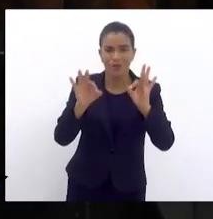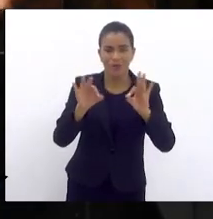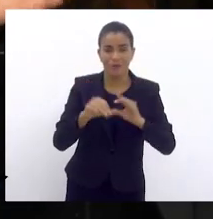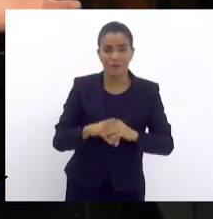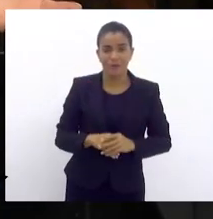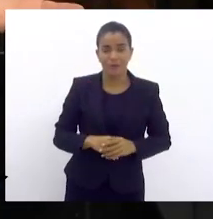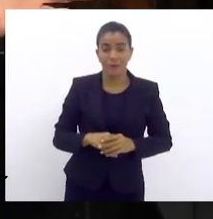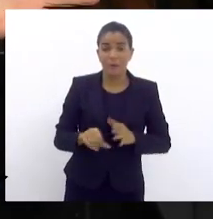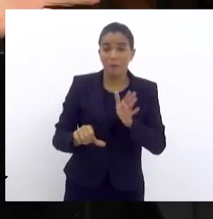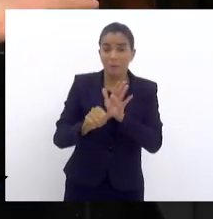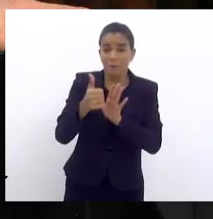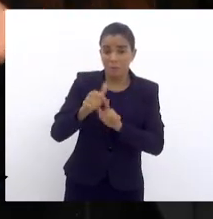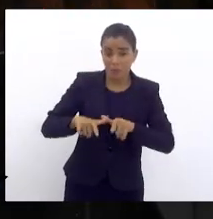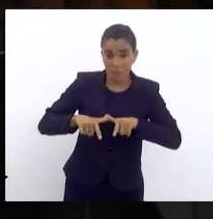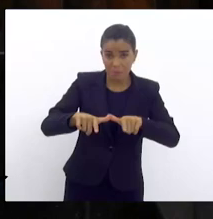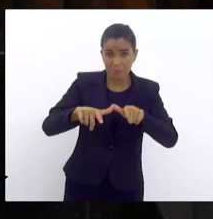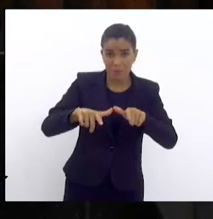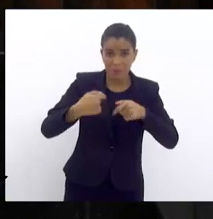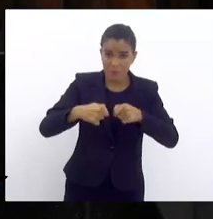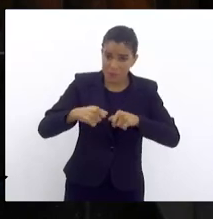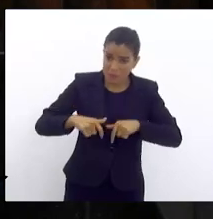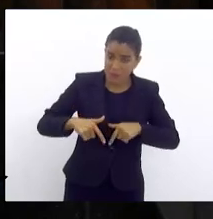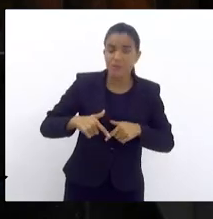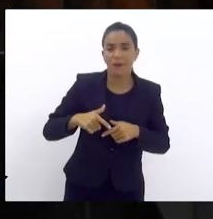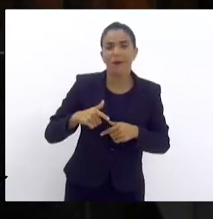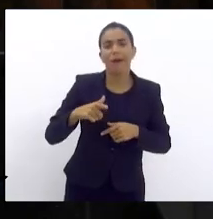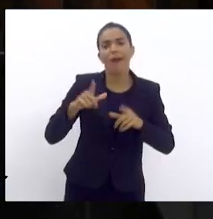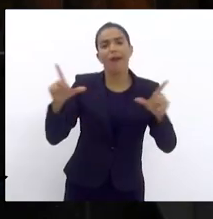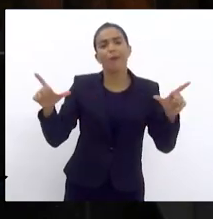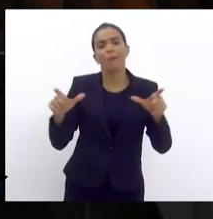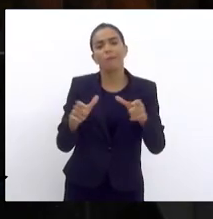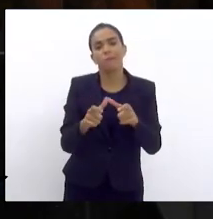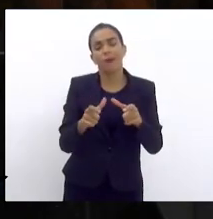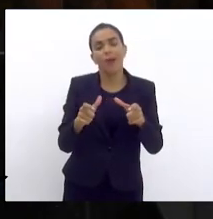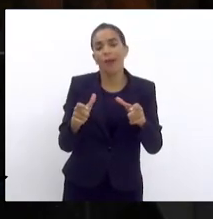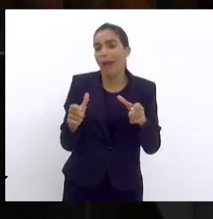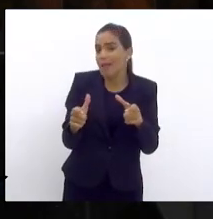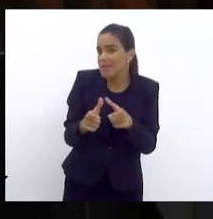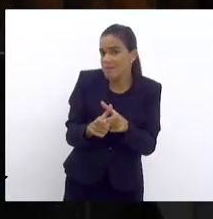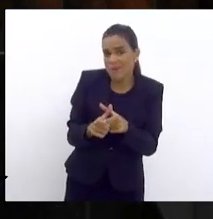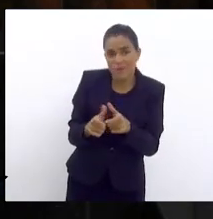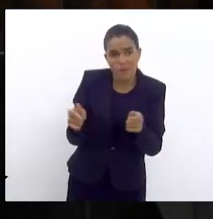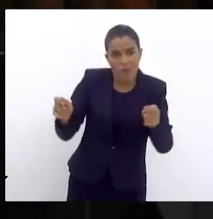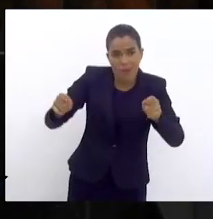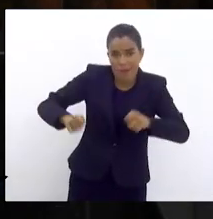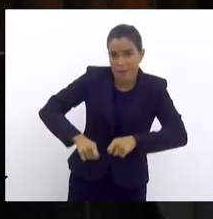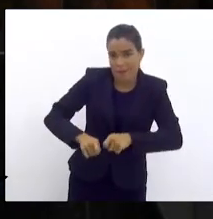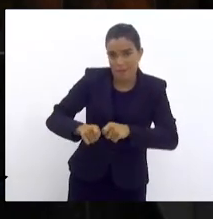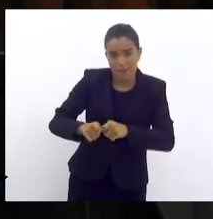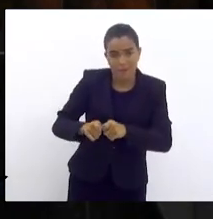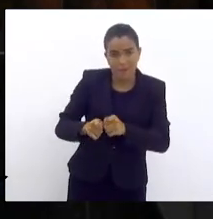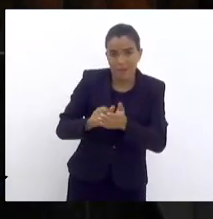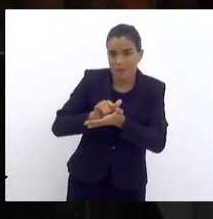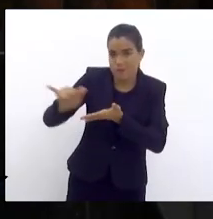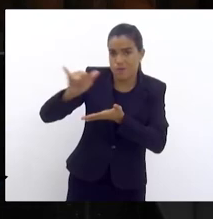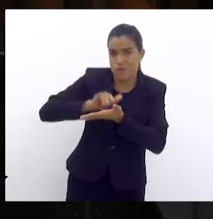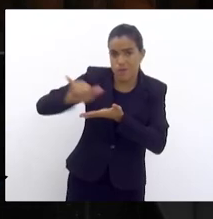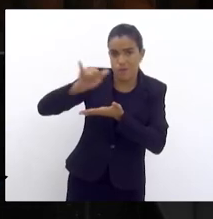primeira medida que tem que ser tomada é diminuir a capacidade de passageiros